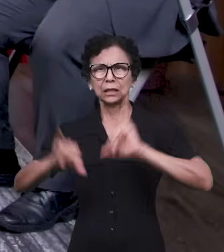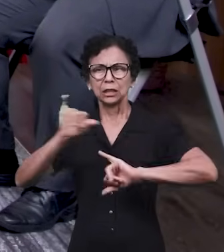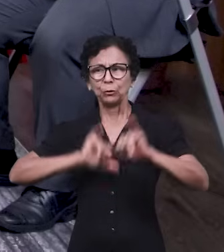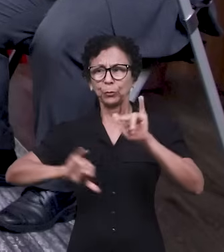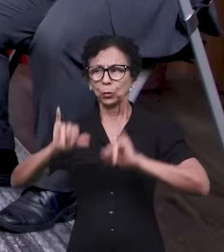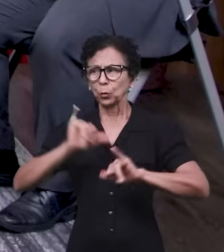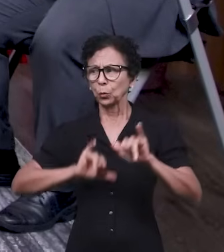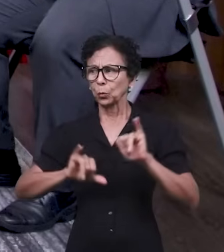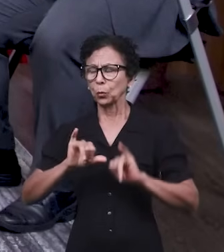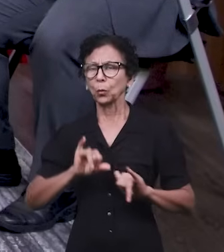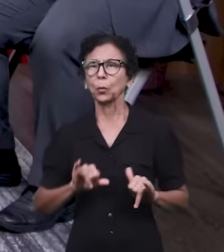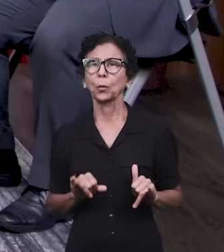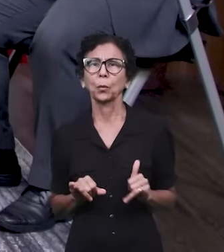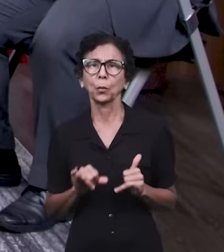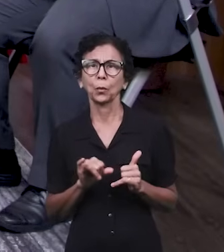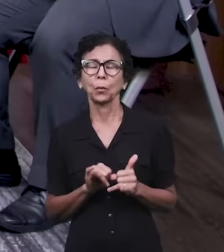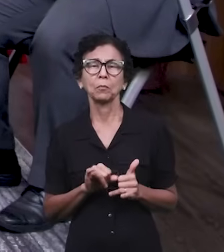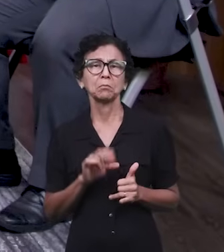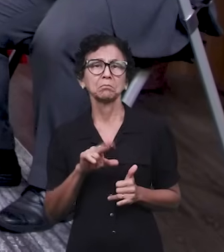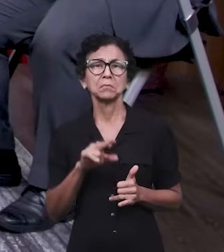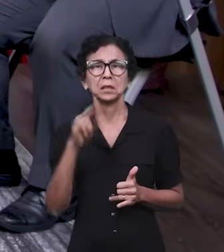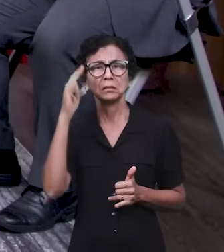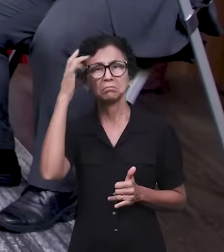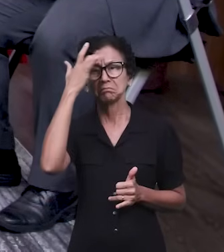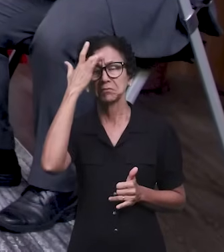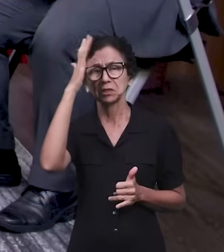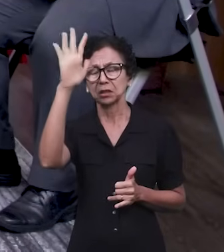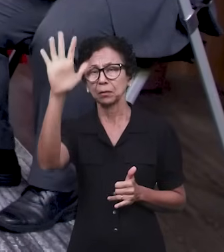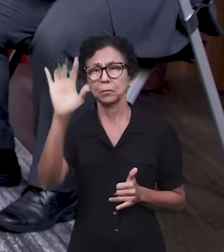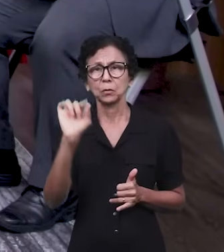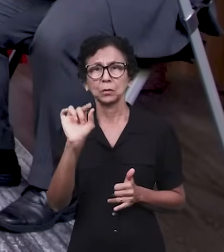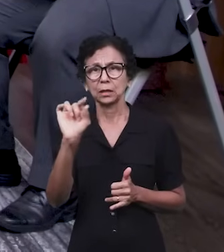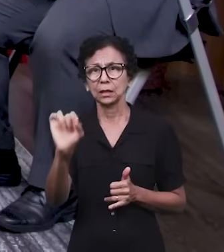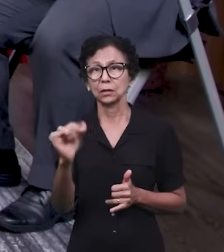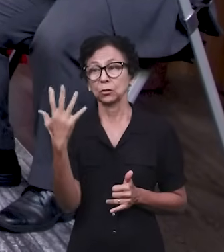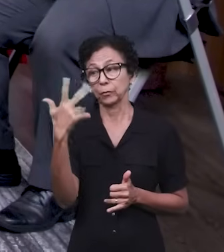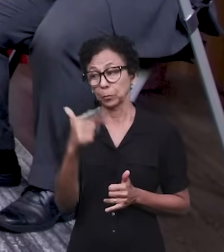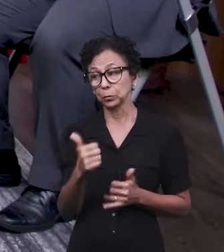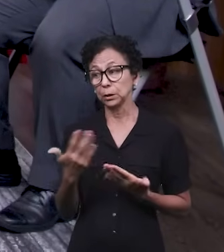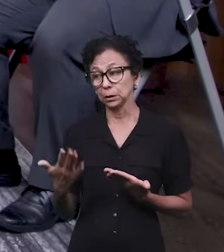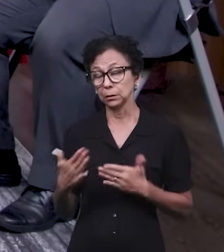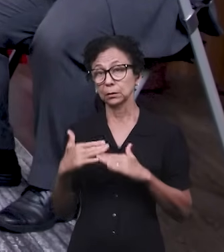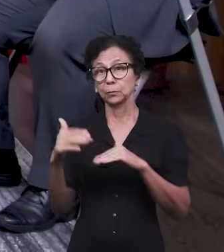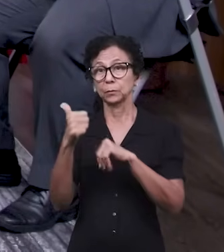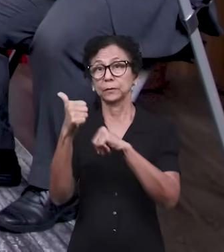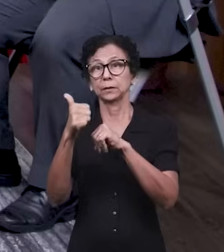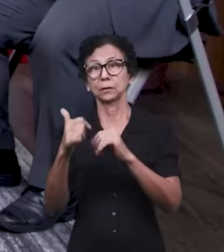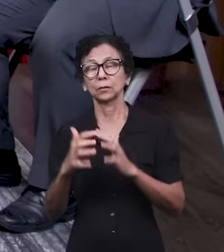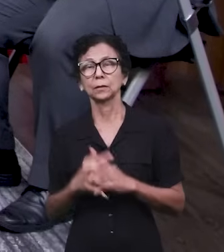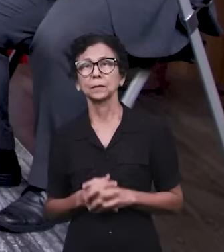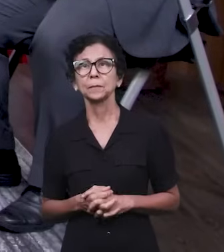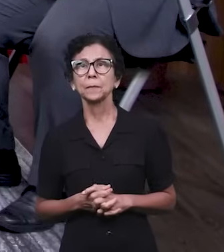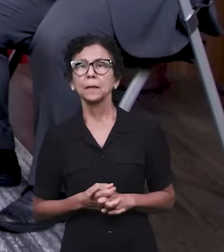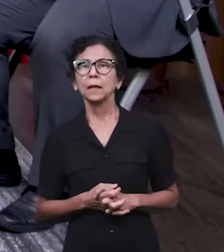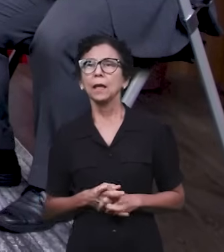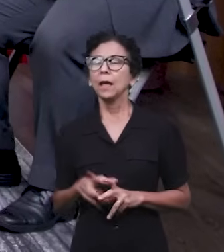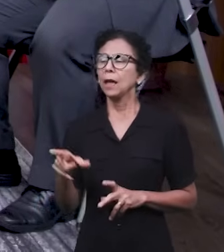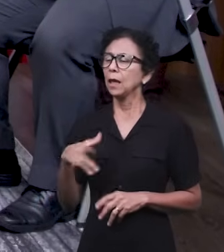tem essa concepção. Aí depois a gente vai se integrando. Não, é isso aí eu gostei.